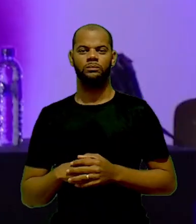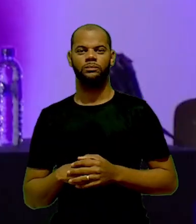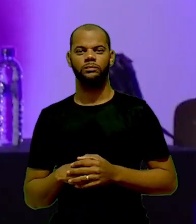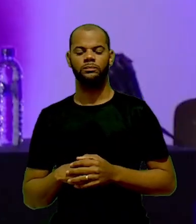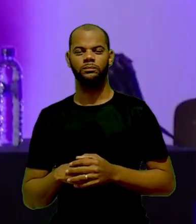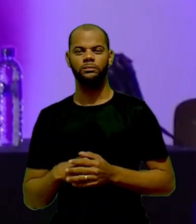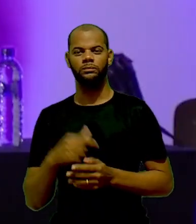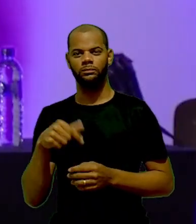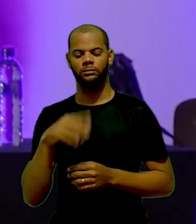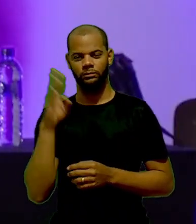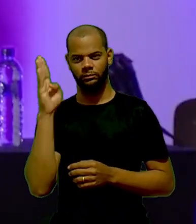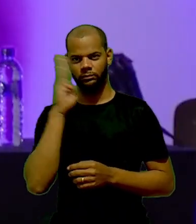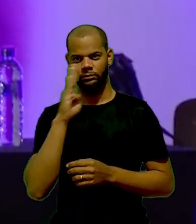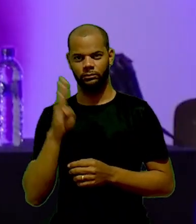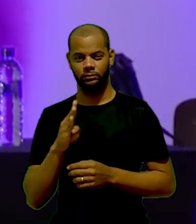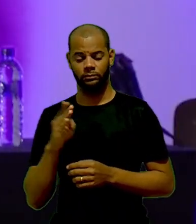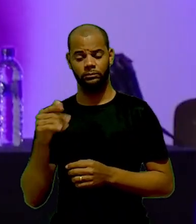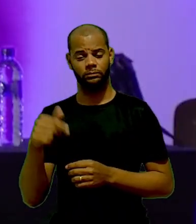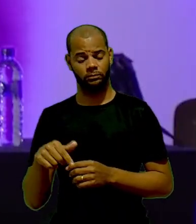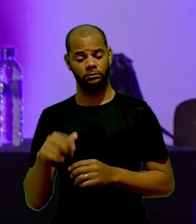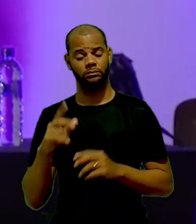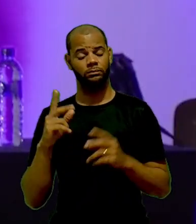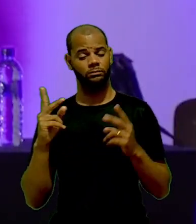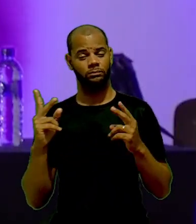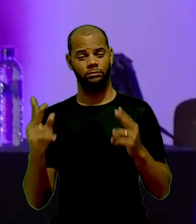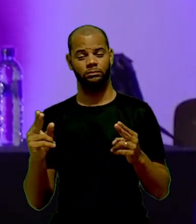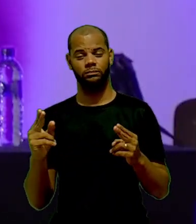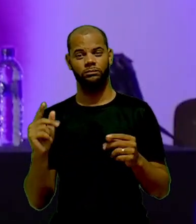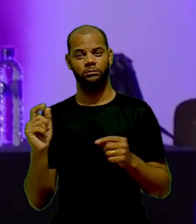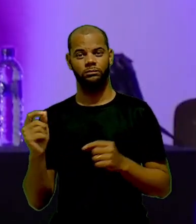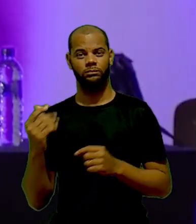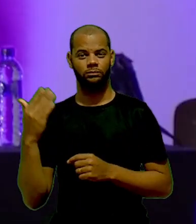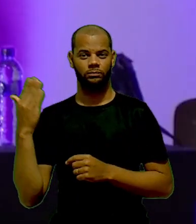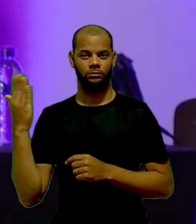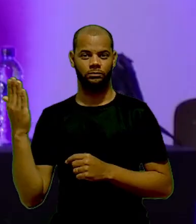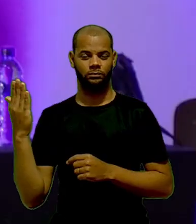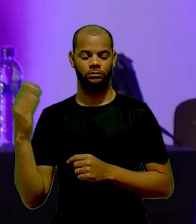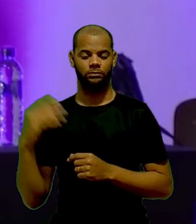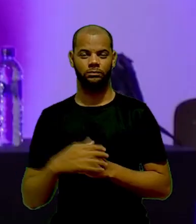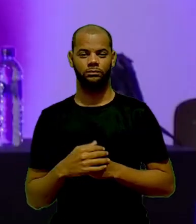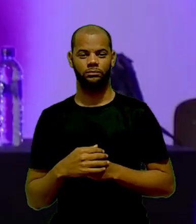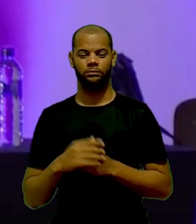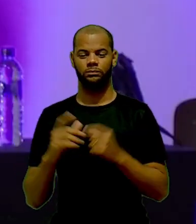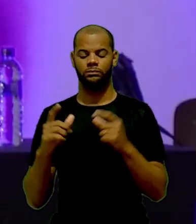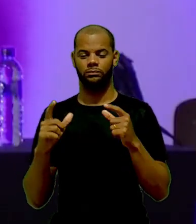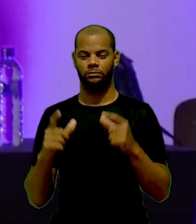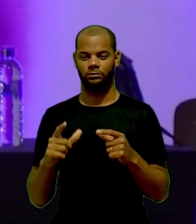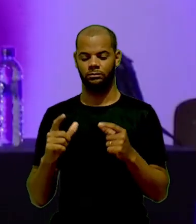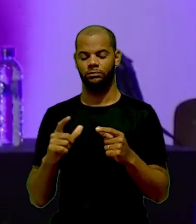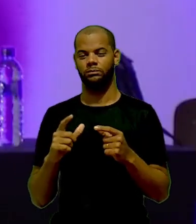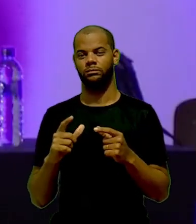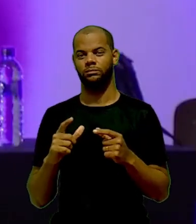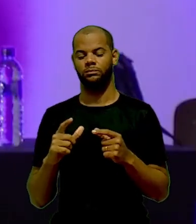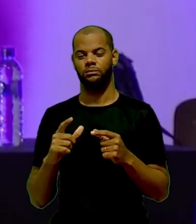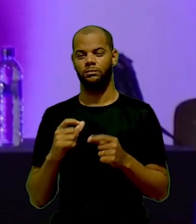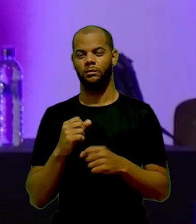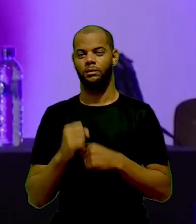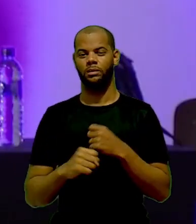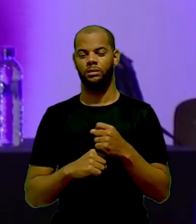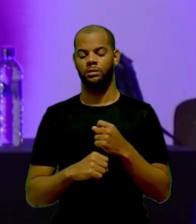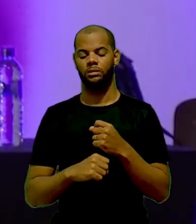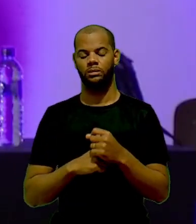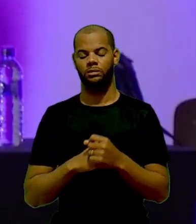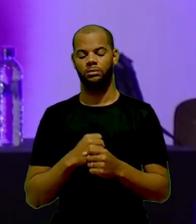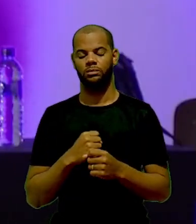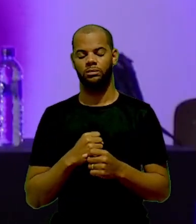No Brasil, a situação não é diferente. Aqui nós temos a matriz energética brasileira em 2025.